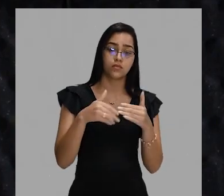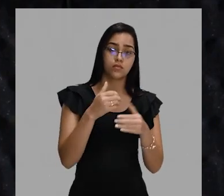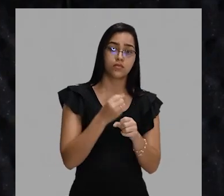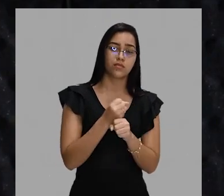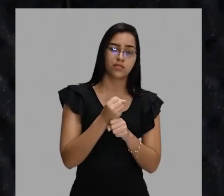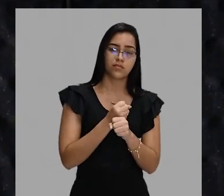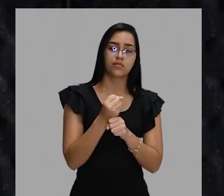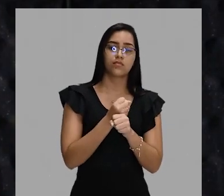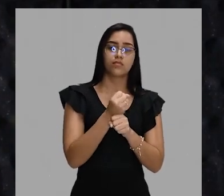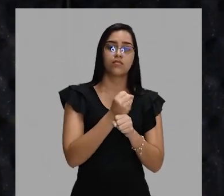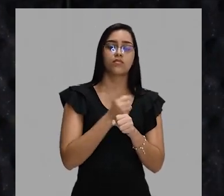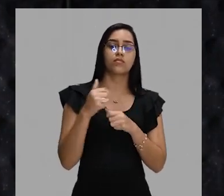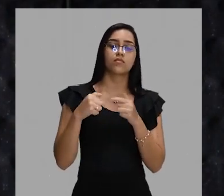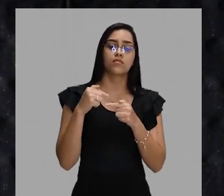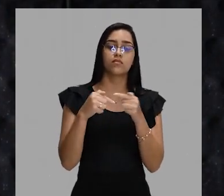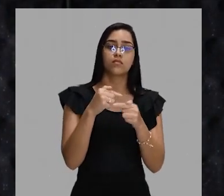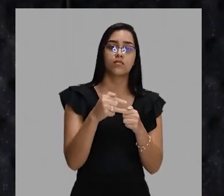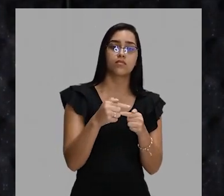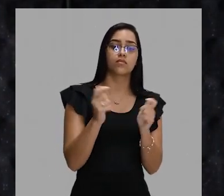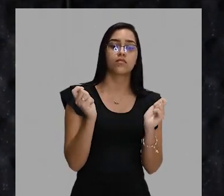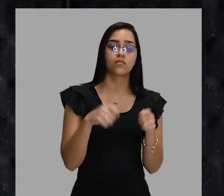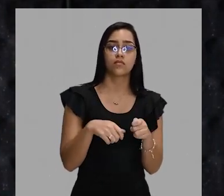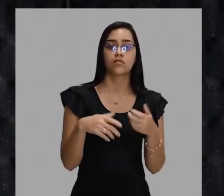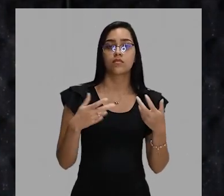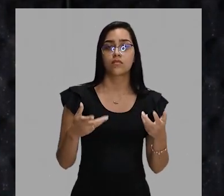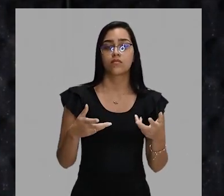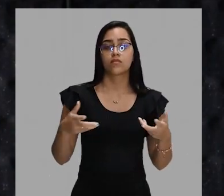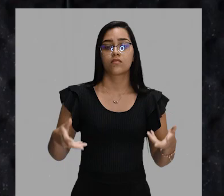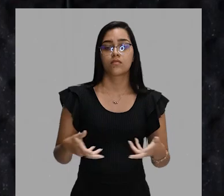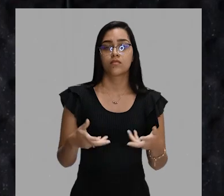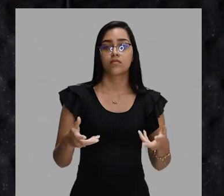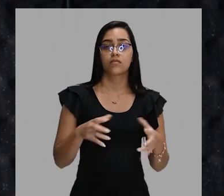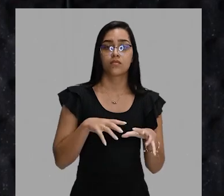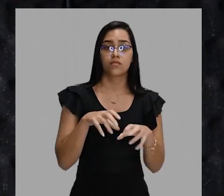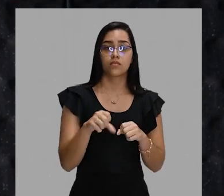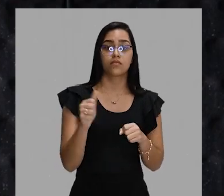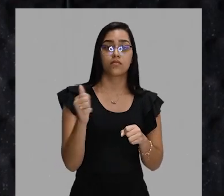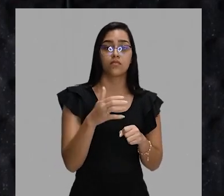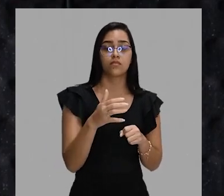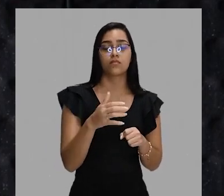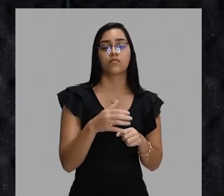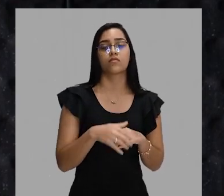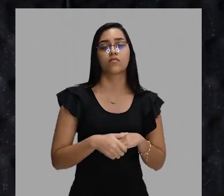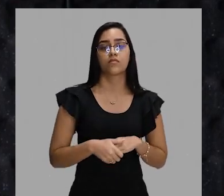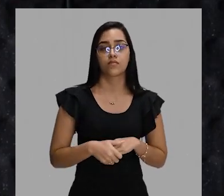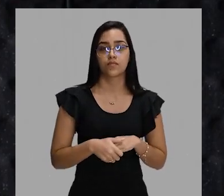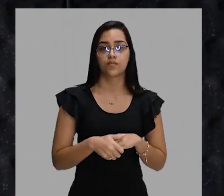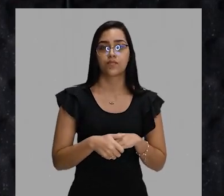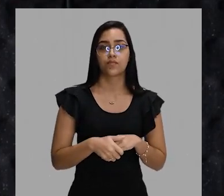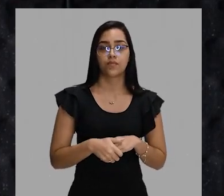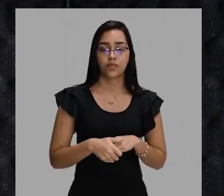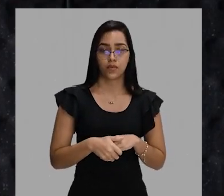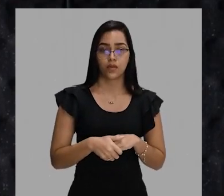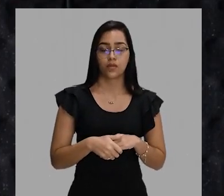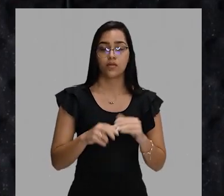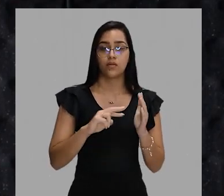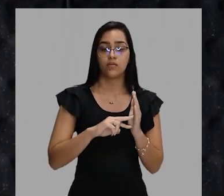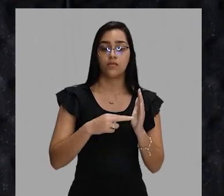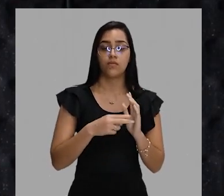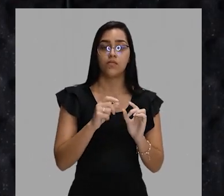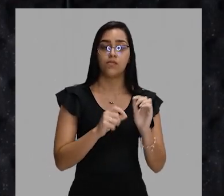milhares e milhares de gerações, elas podem promover a formação de uma nova espécie. Então, isso